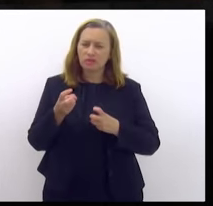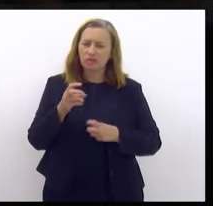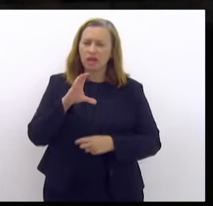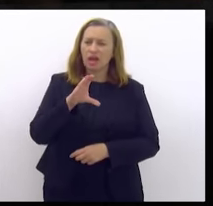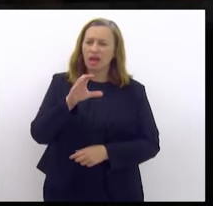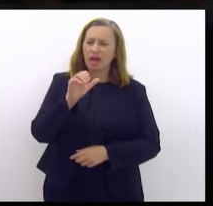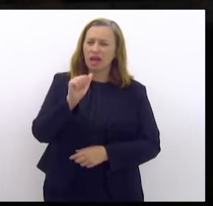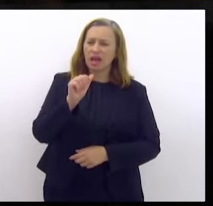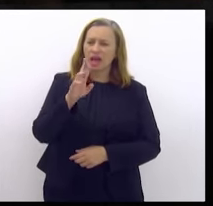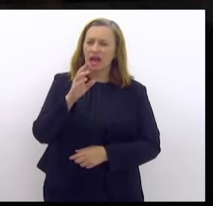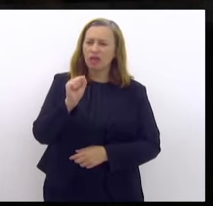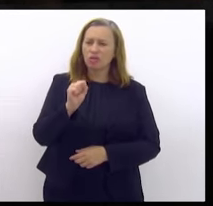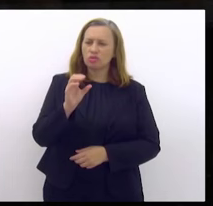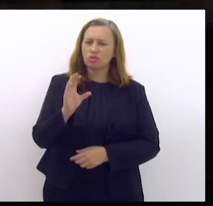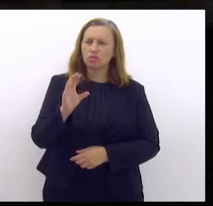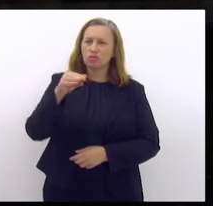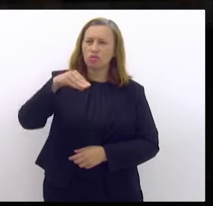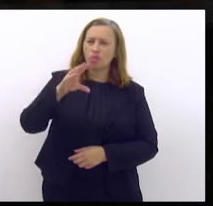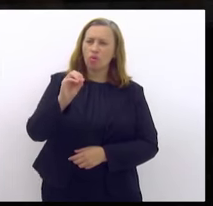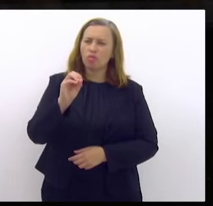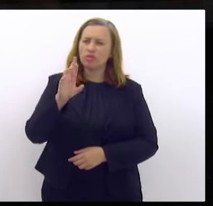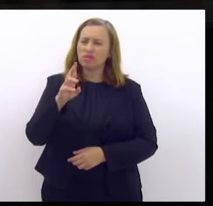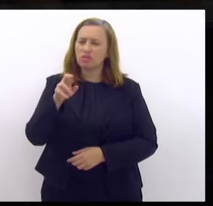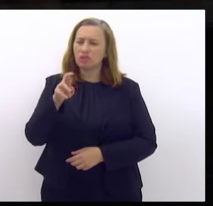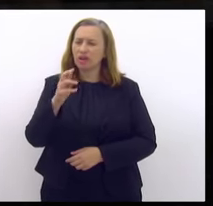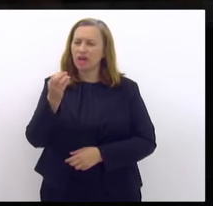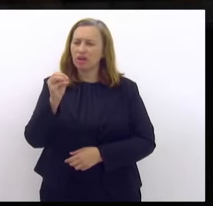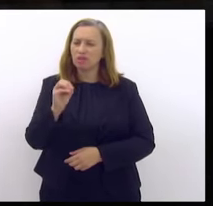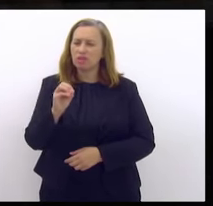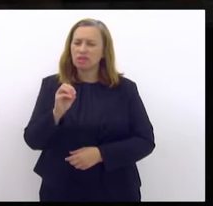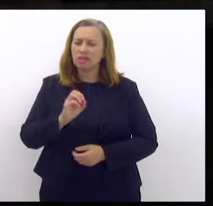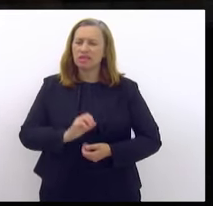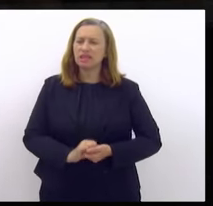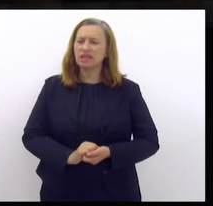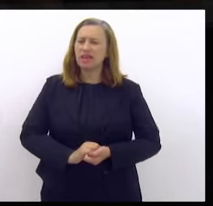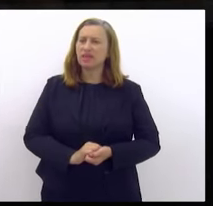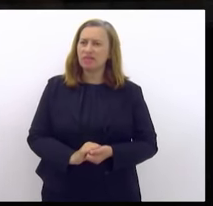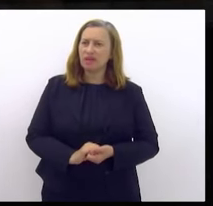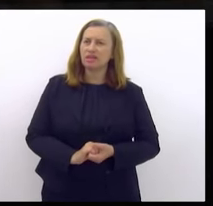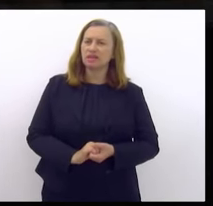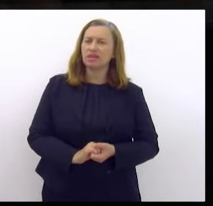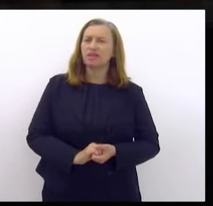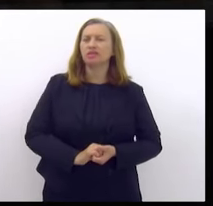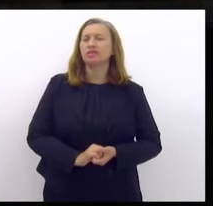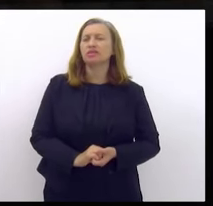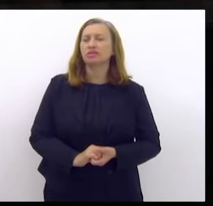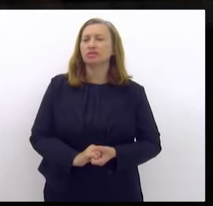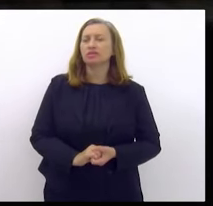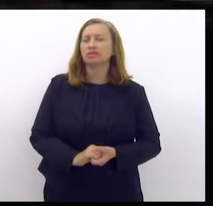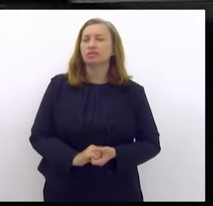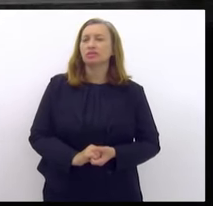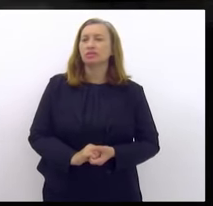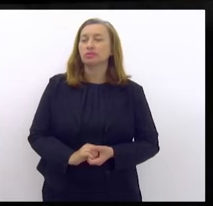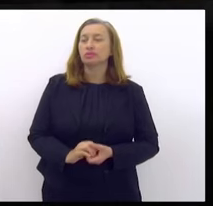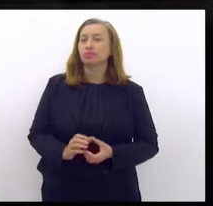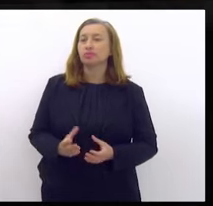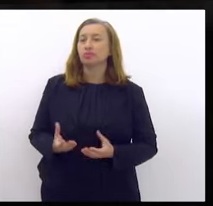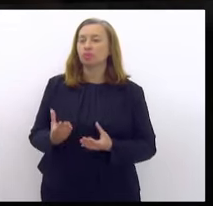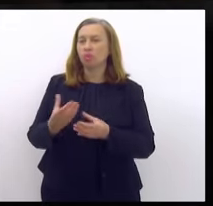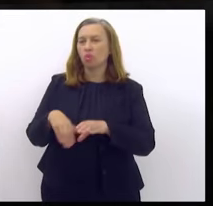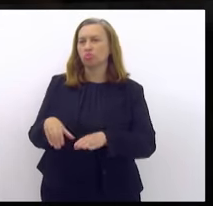quase 90% é de pessoal extra-quadro, concursado do